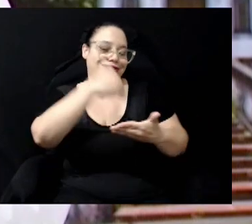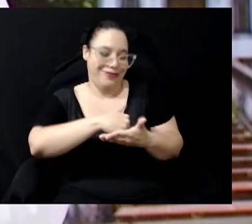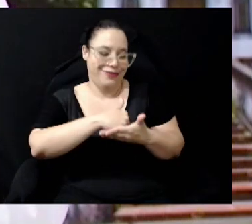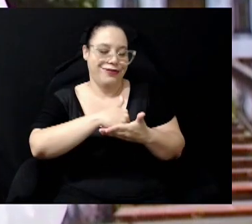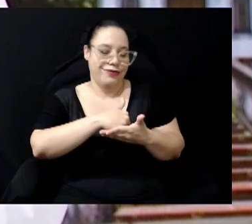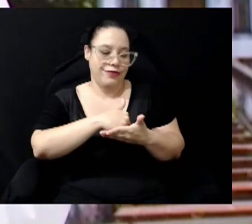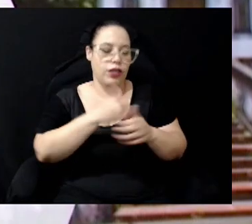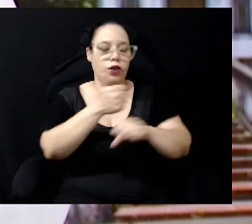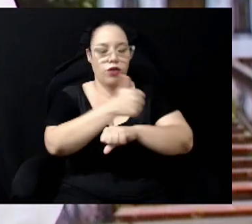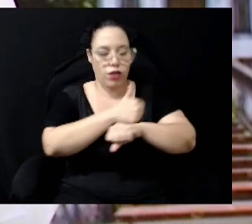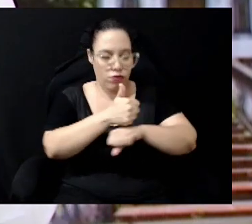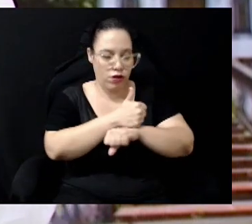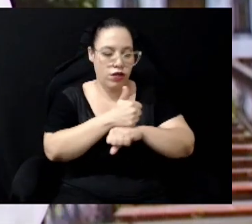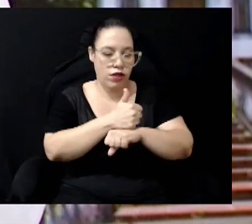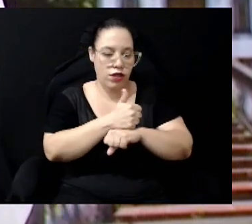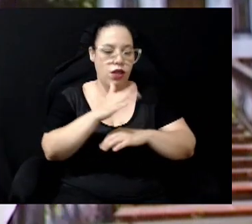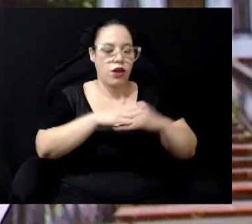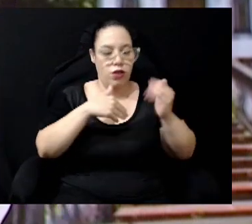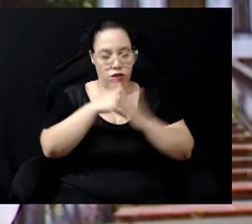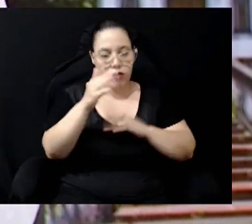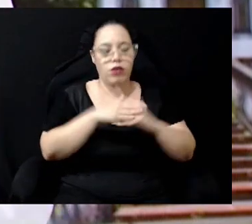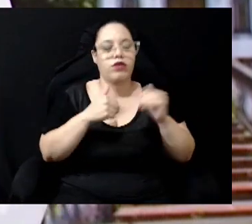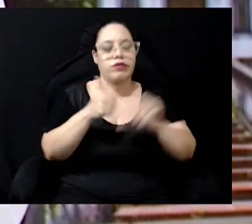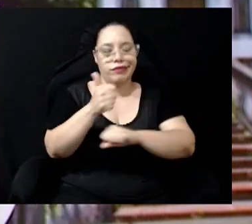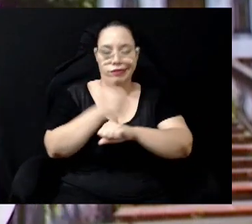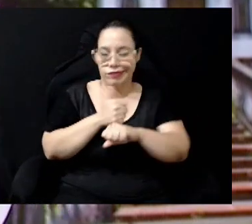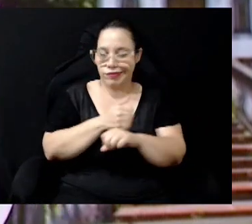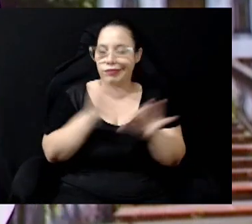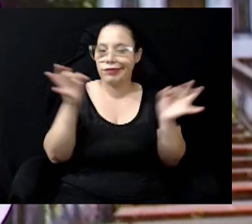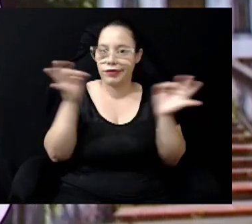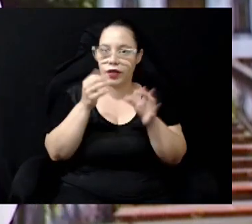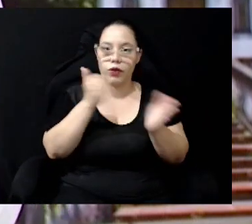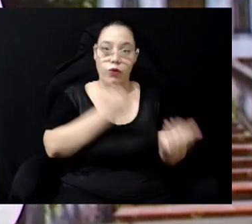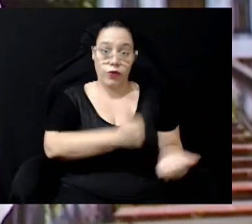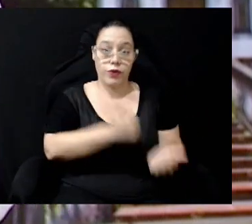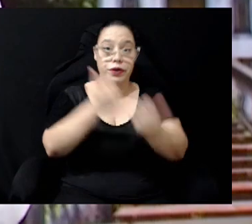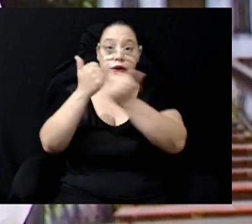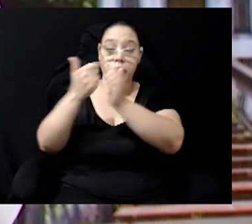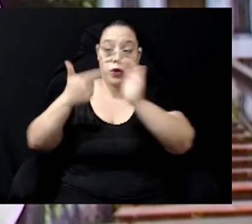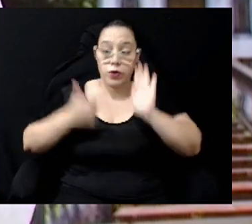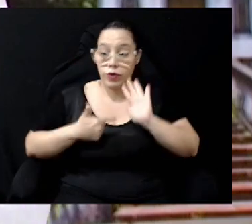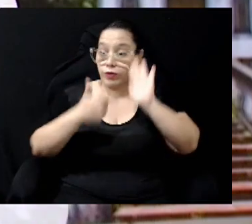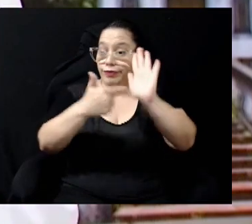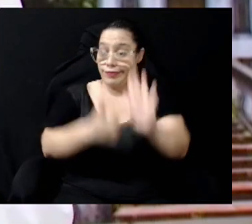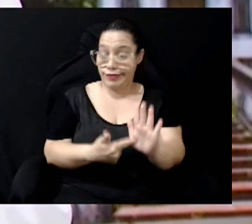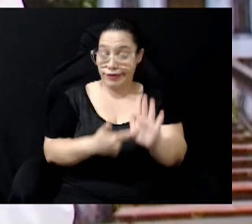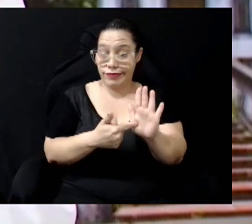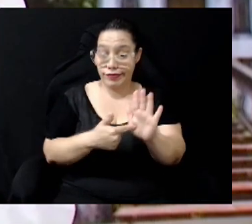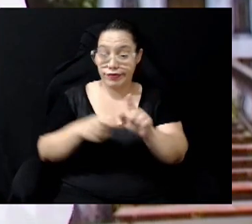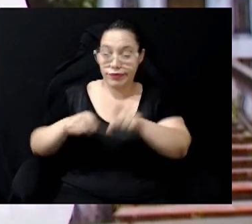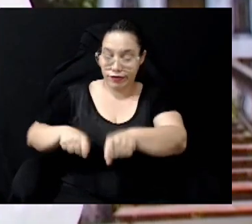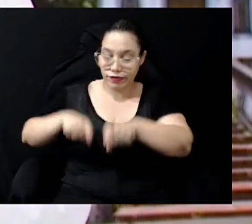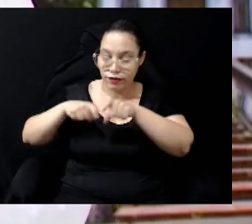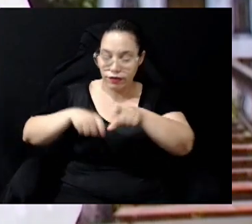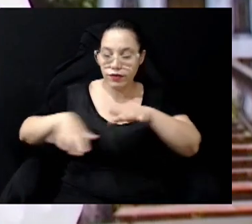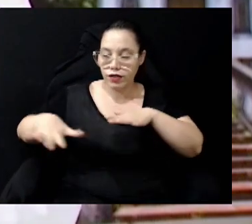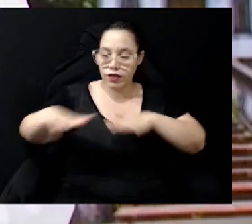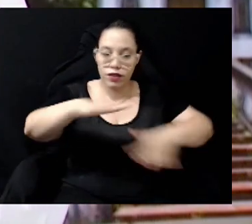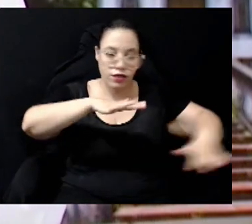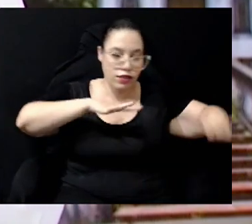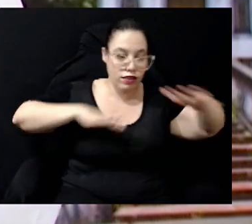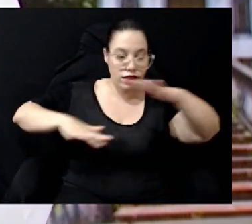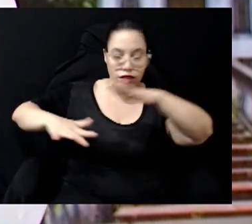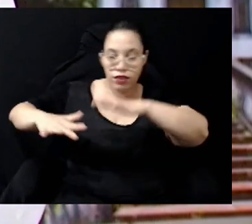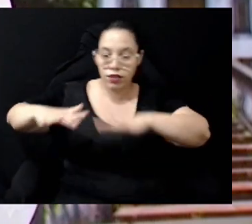capacitação, qualificação, apoiamos e mostramos os produtores locais e regionais e